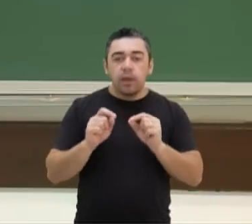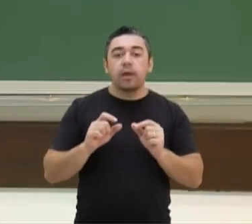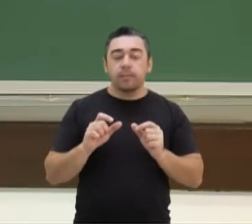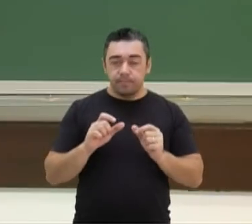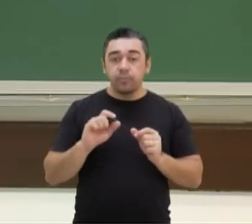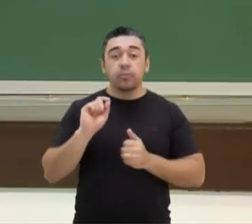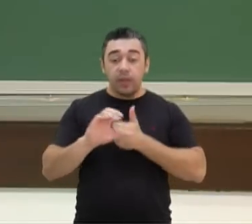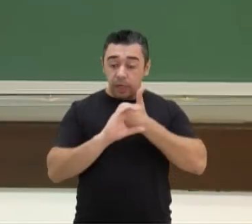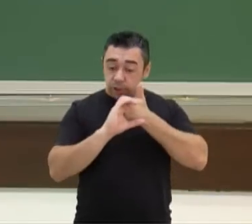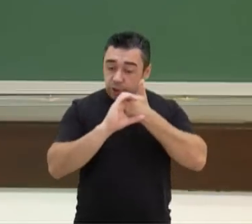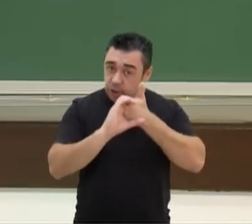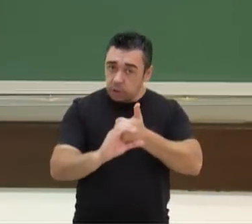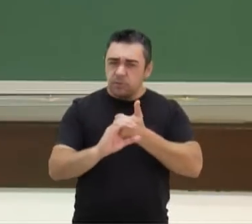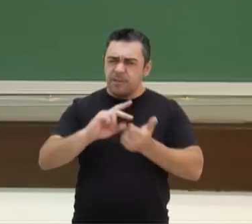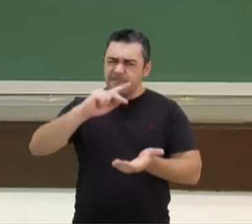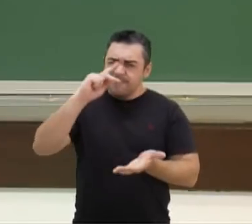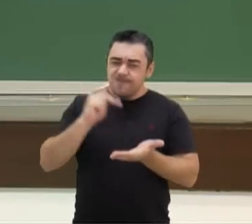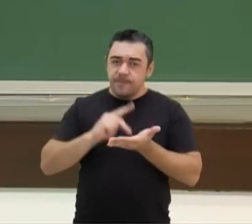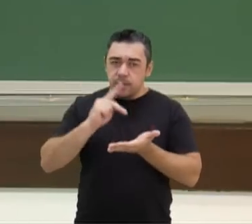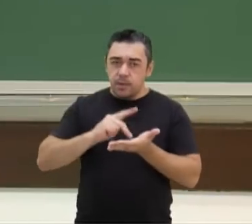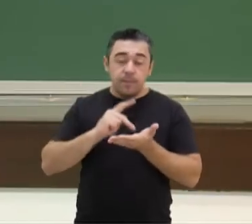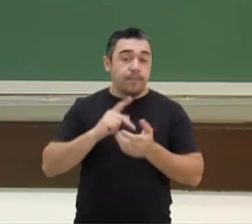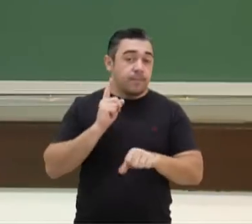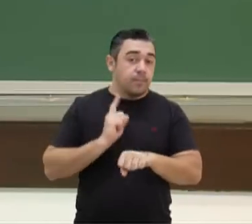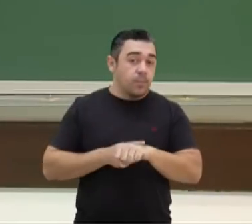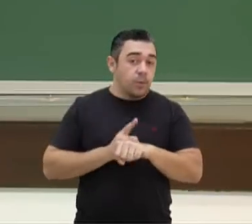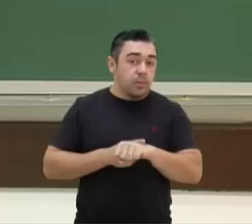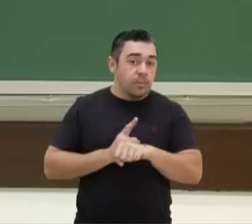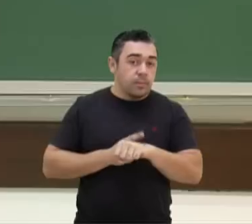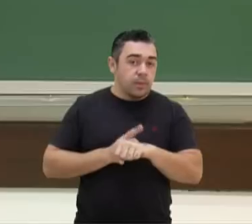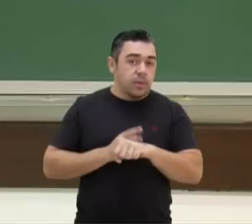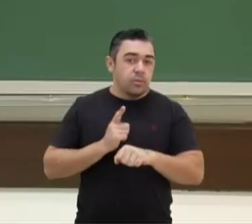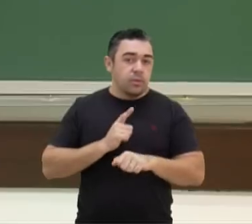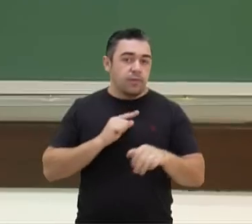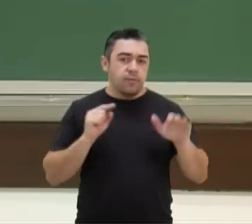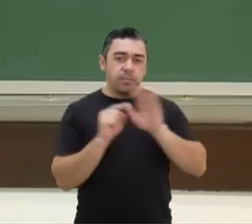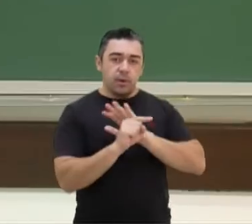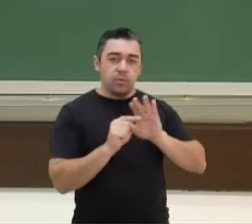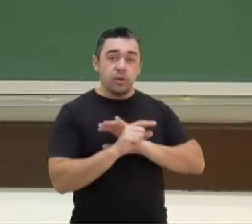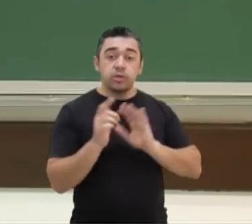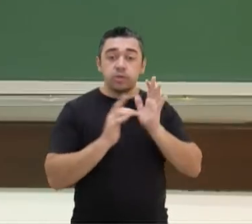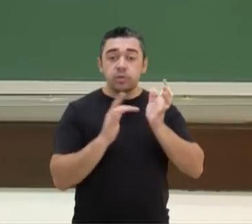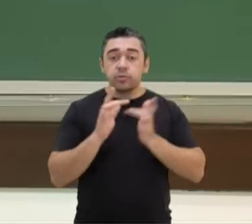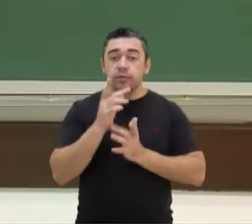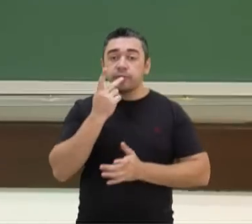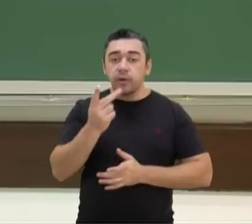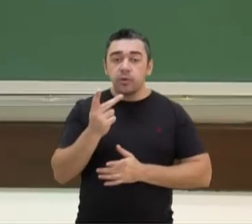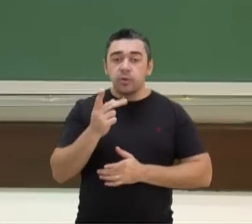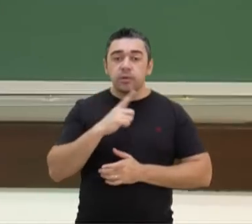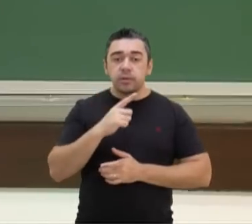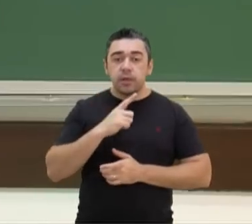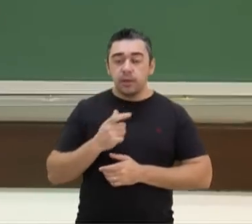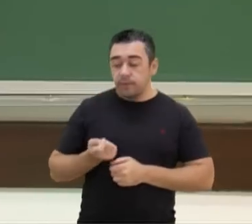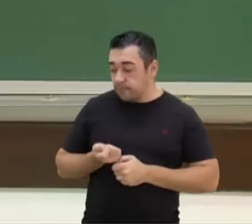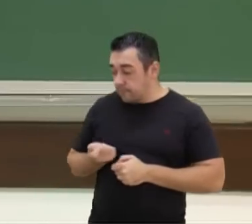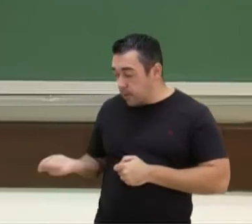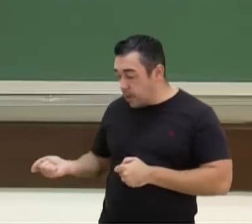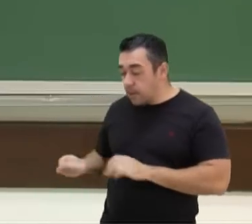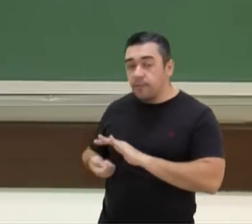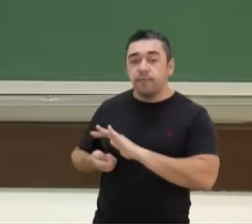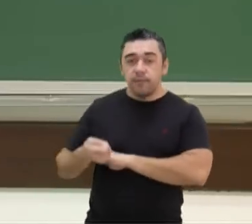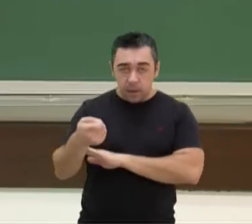fato, verdadeiro, quando, nos momentos em que foi questionado, Jesus disse, quem pela espada fere, pela espada será